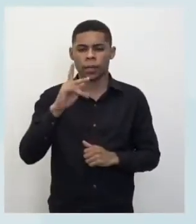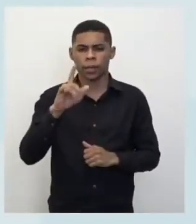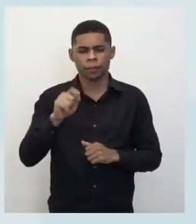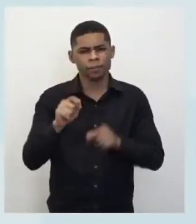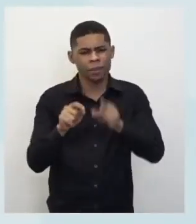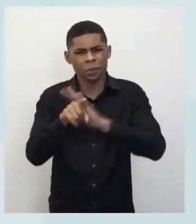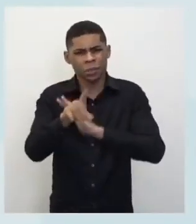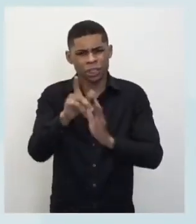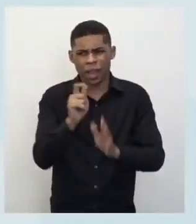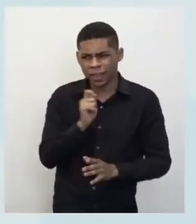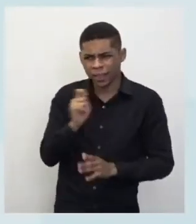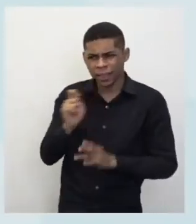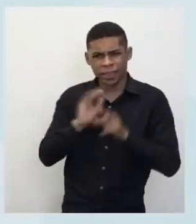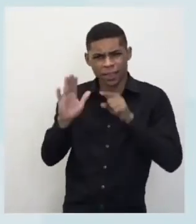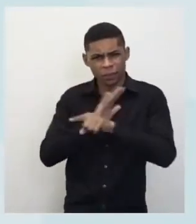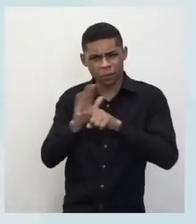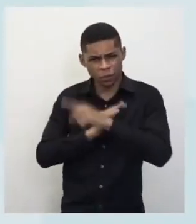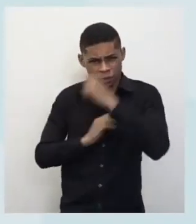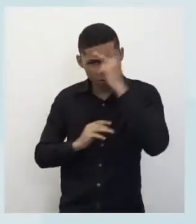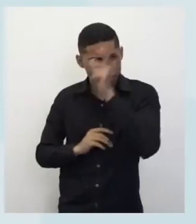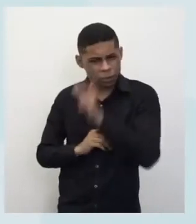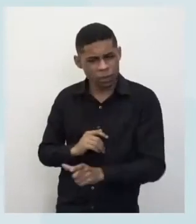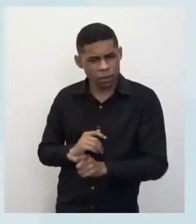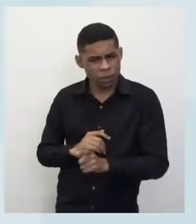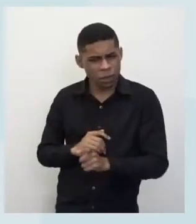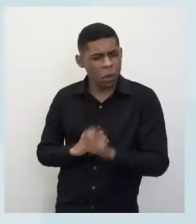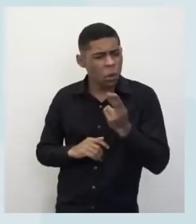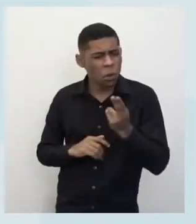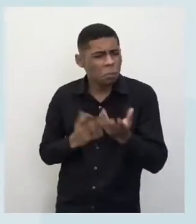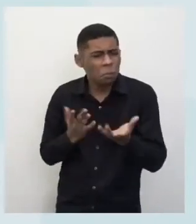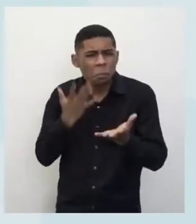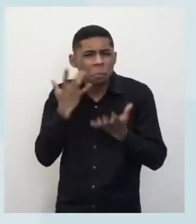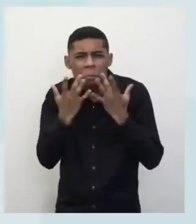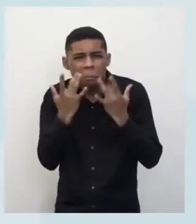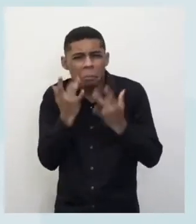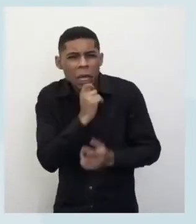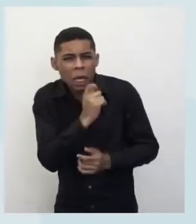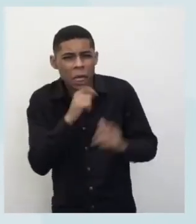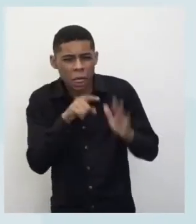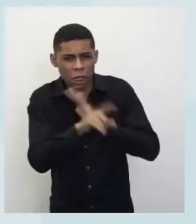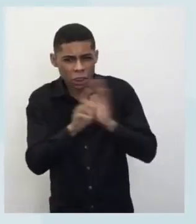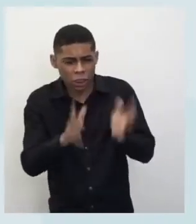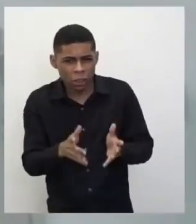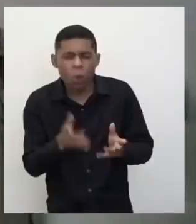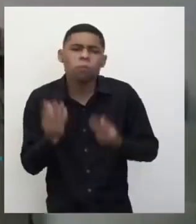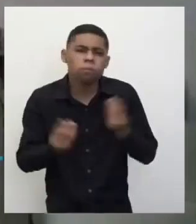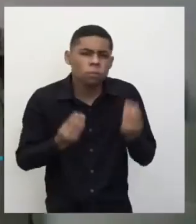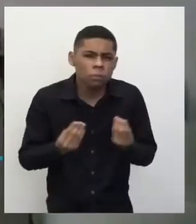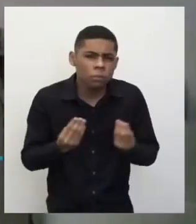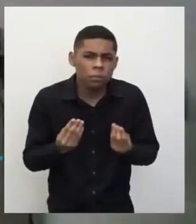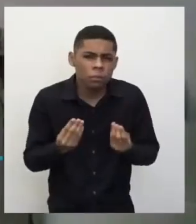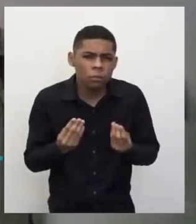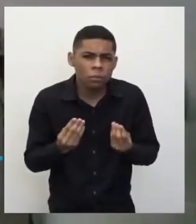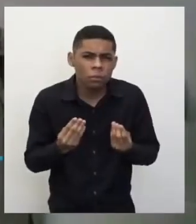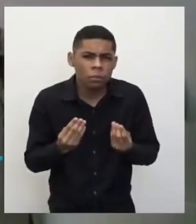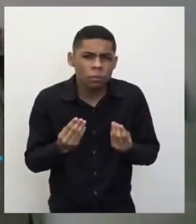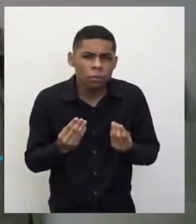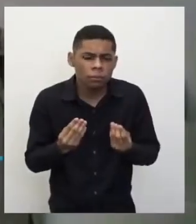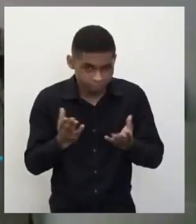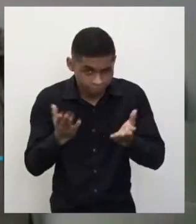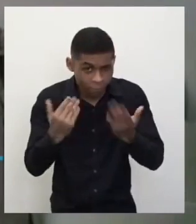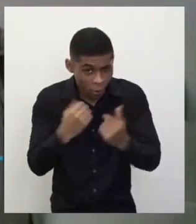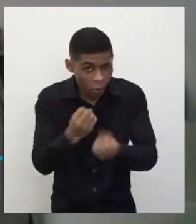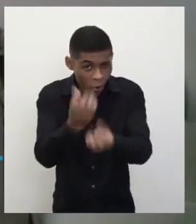entrevistou alguém? Planejou uma entrevista? Como fez? Como foi tudo isso? Contem